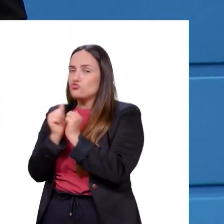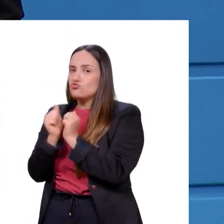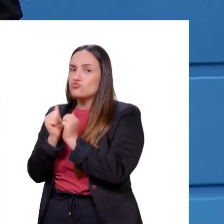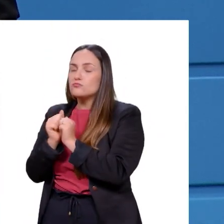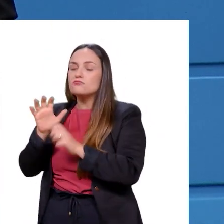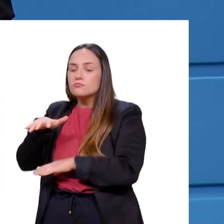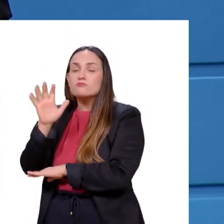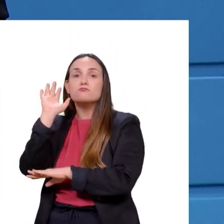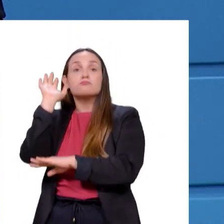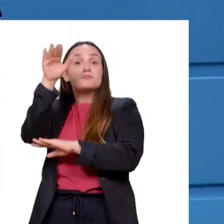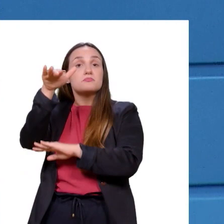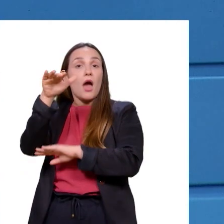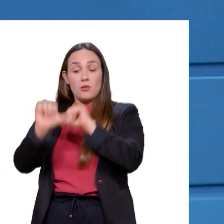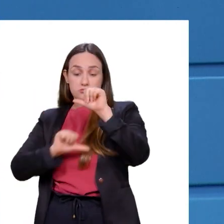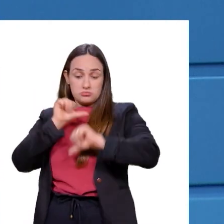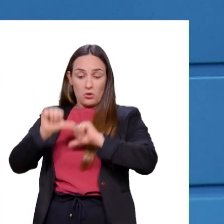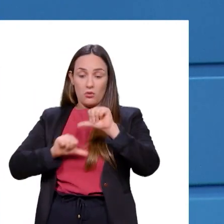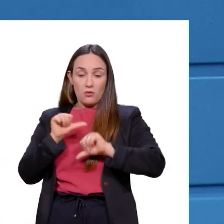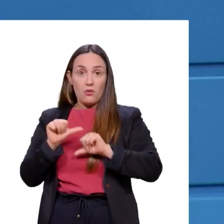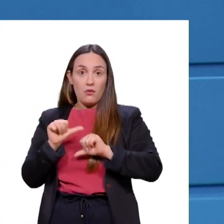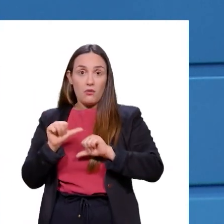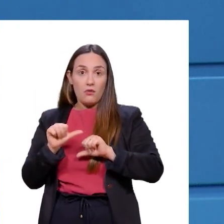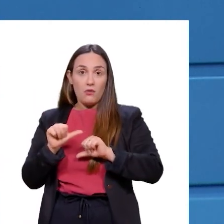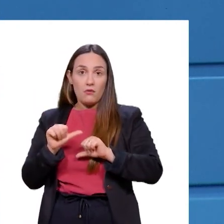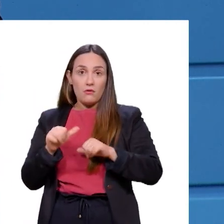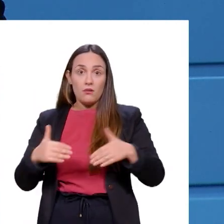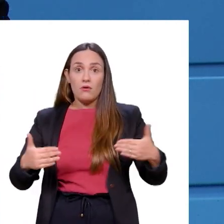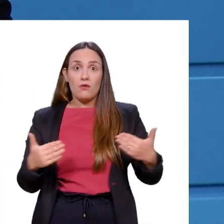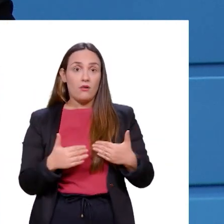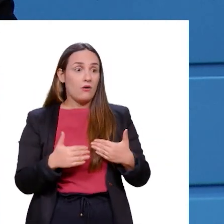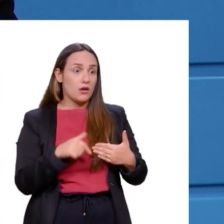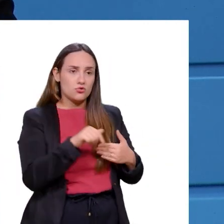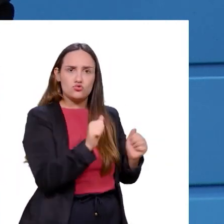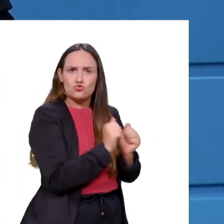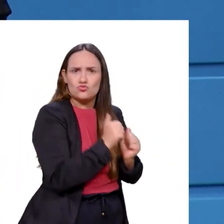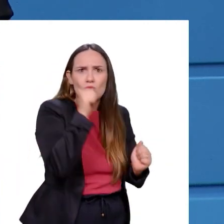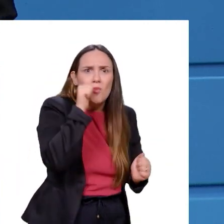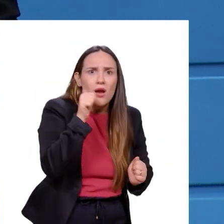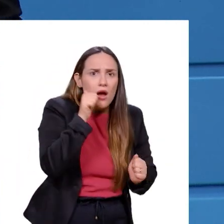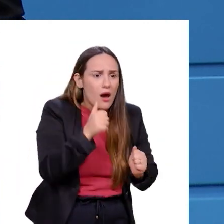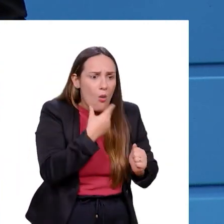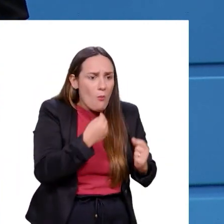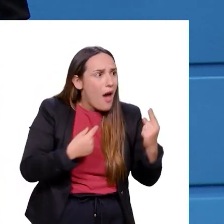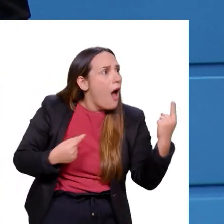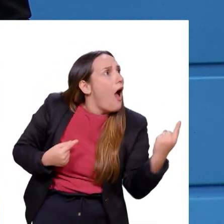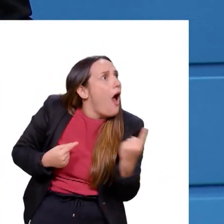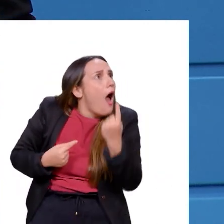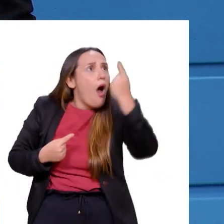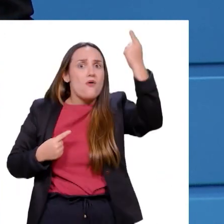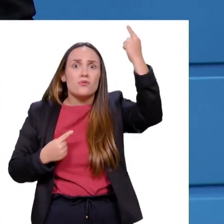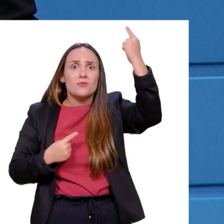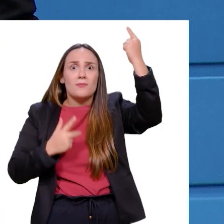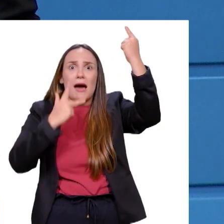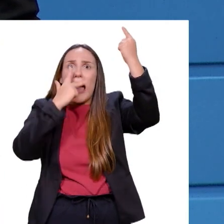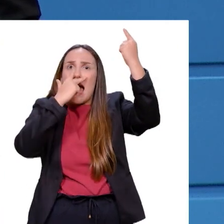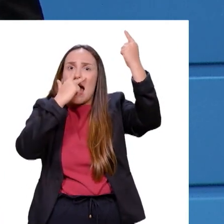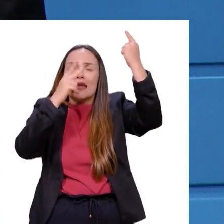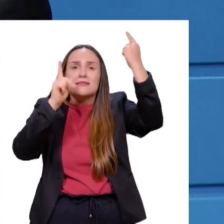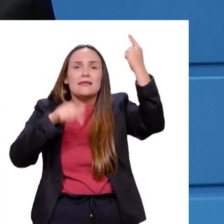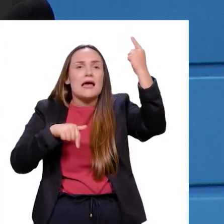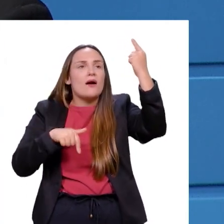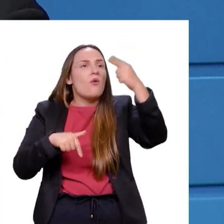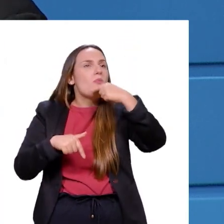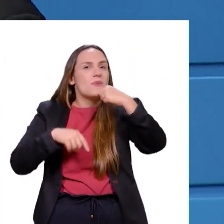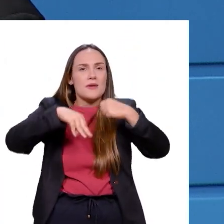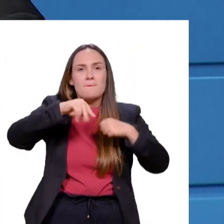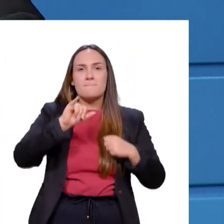campeonato masculino de basquetebol. Aí ele fez uma transformação de sexo e aí veio jogar no meio das mulheres. É como se nós